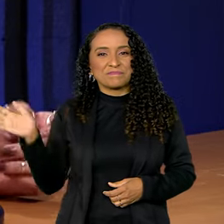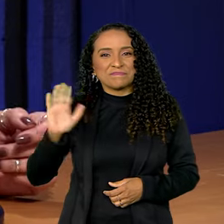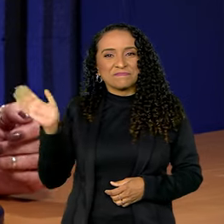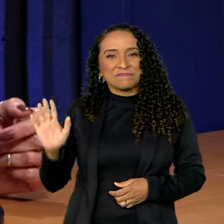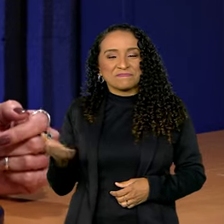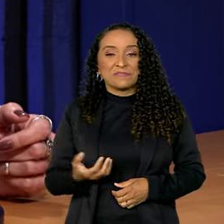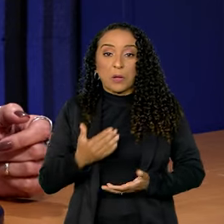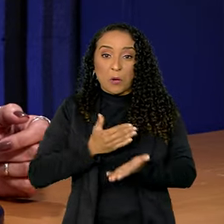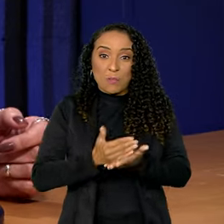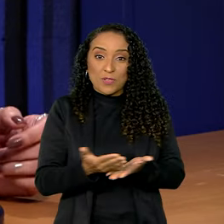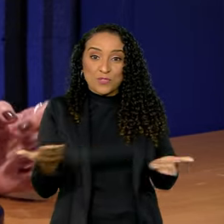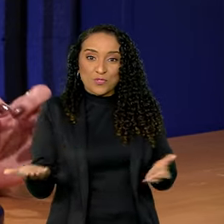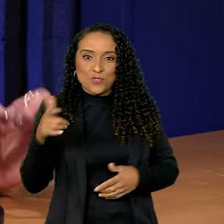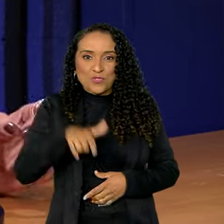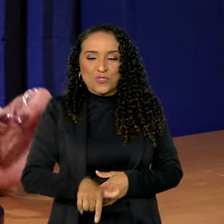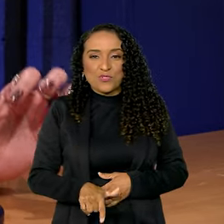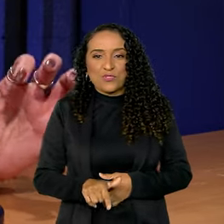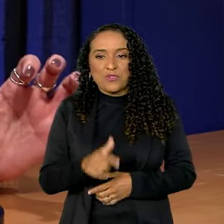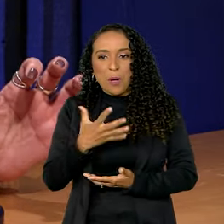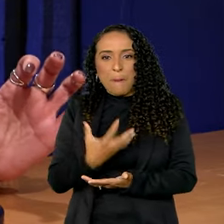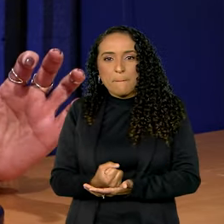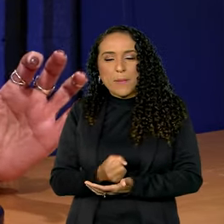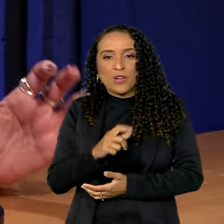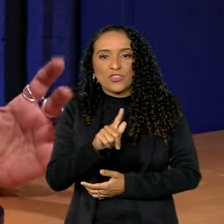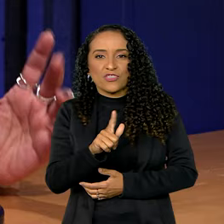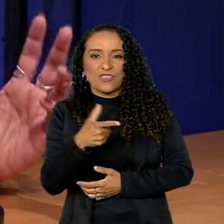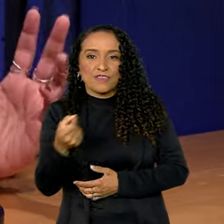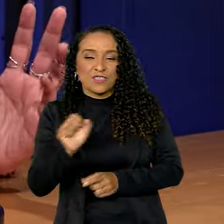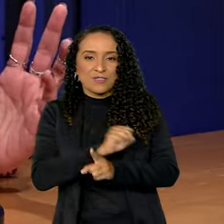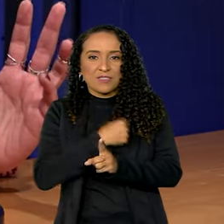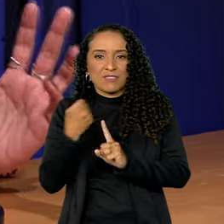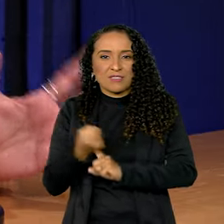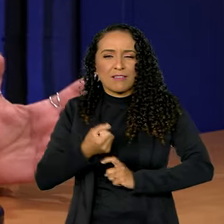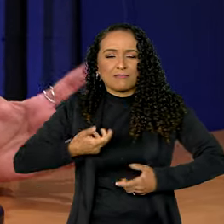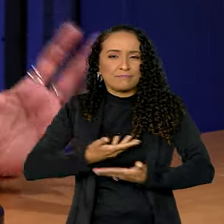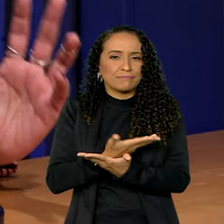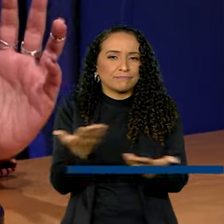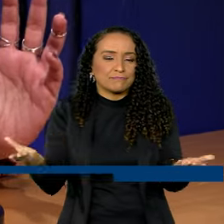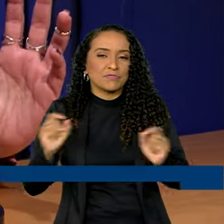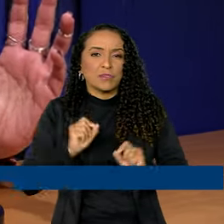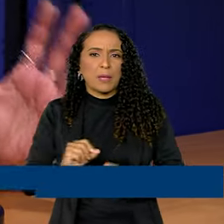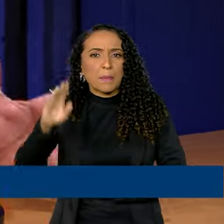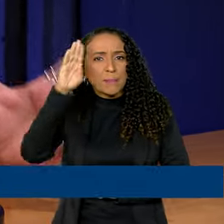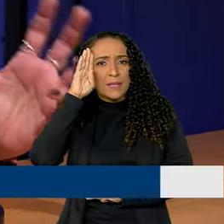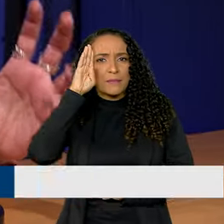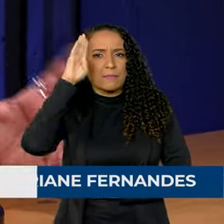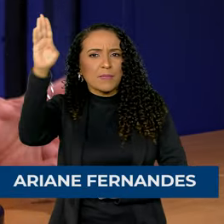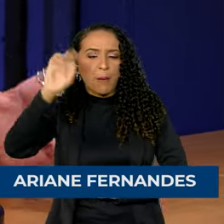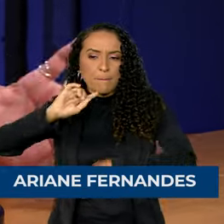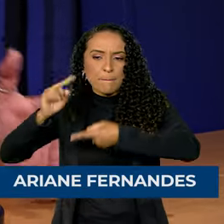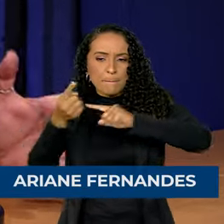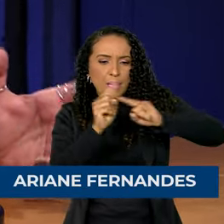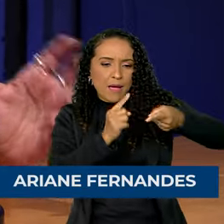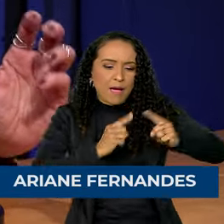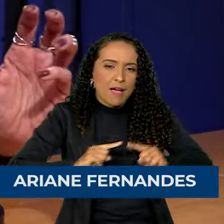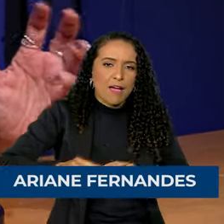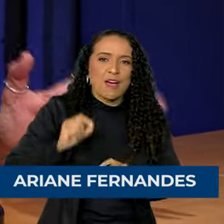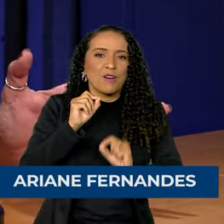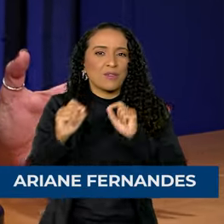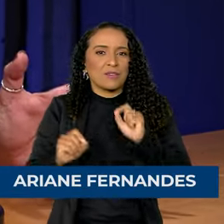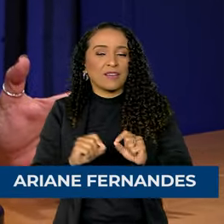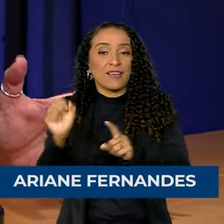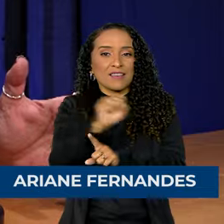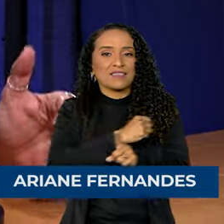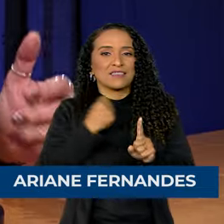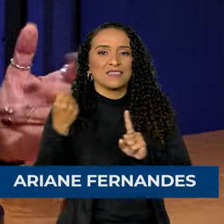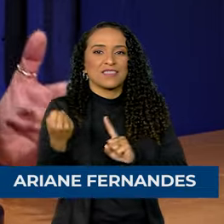Olá pessoal começamos mais um podde G20 social para levar para você os principais debates feitos